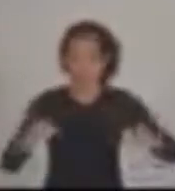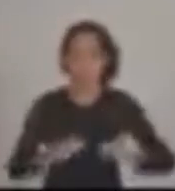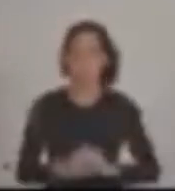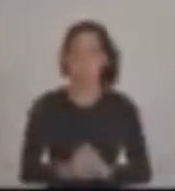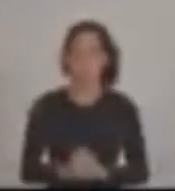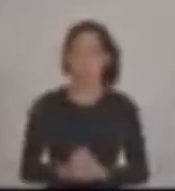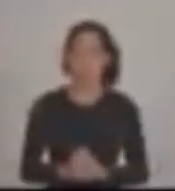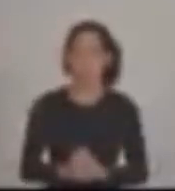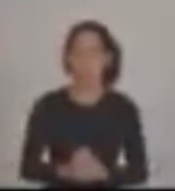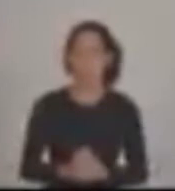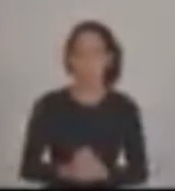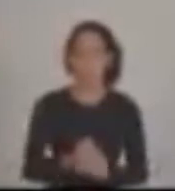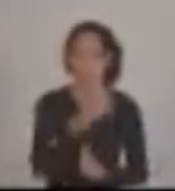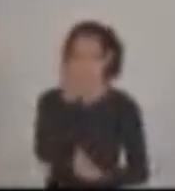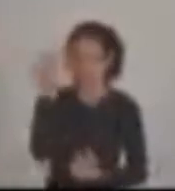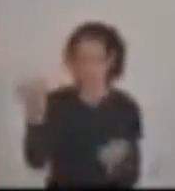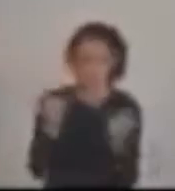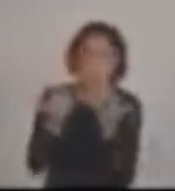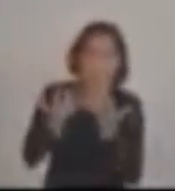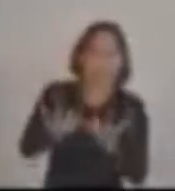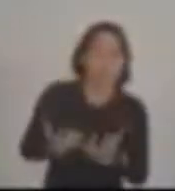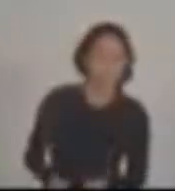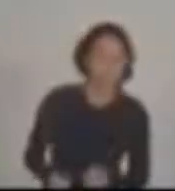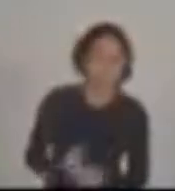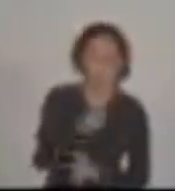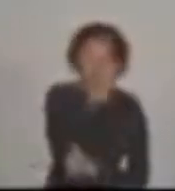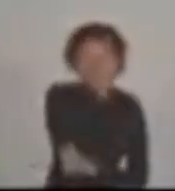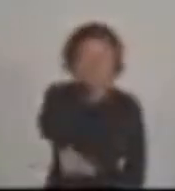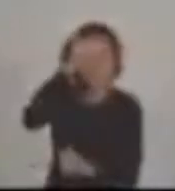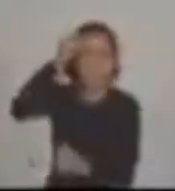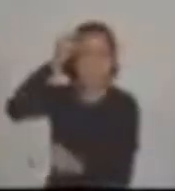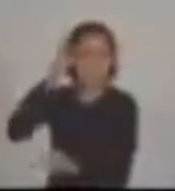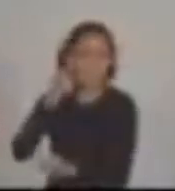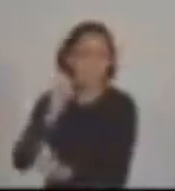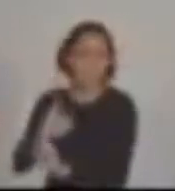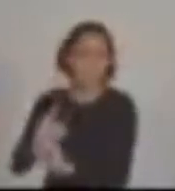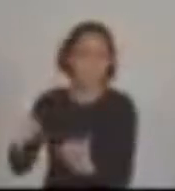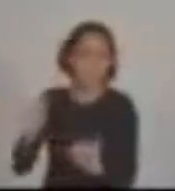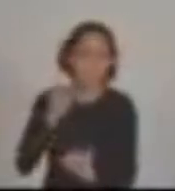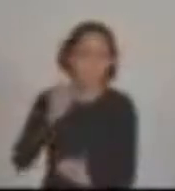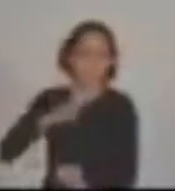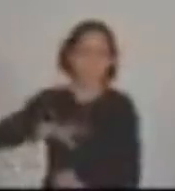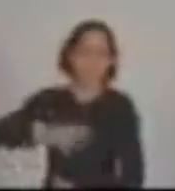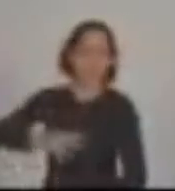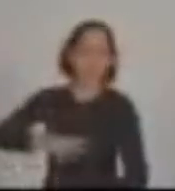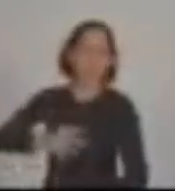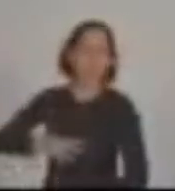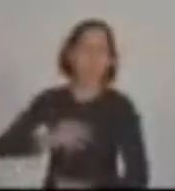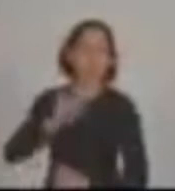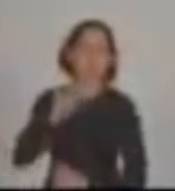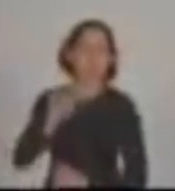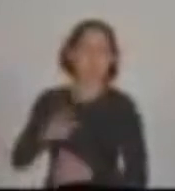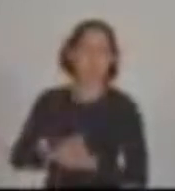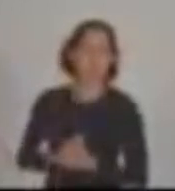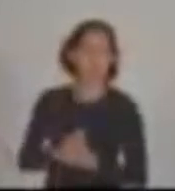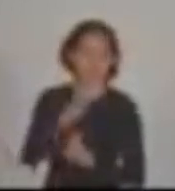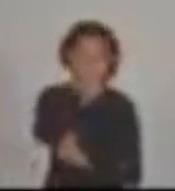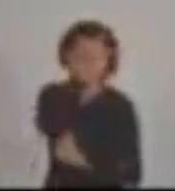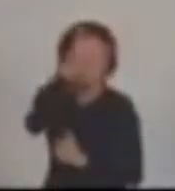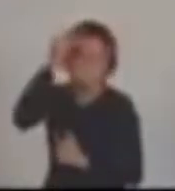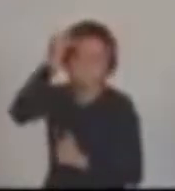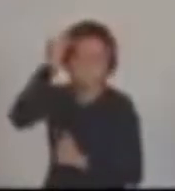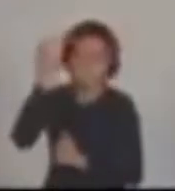seu recado. Ele fez um pronunciamento dizendo que ele teve a coragem que os prefeitos anteriores não